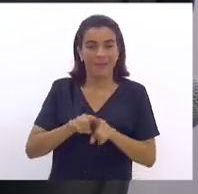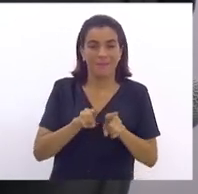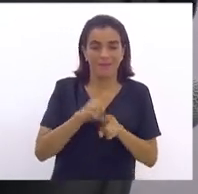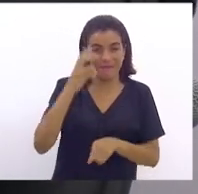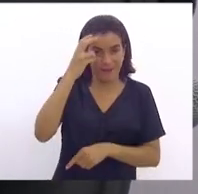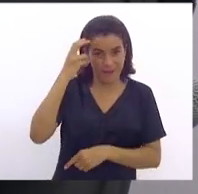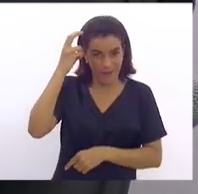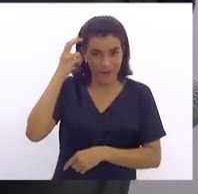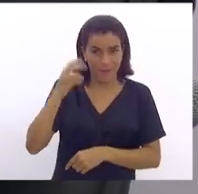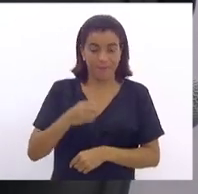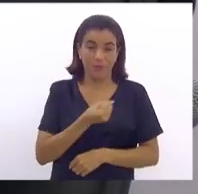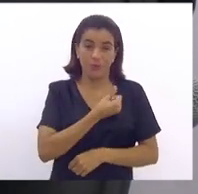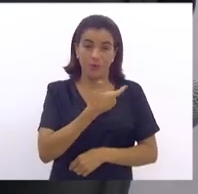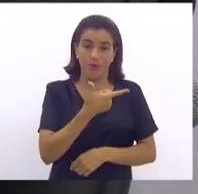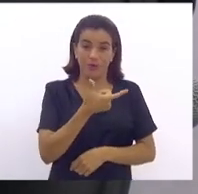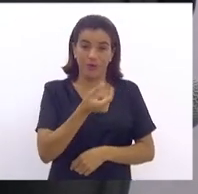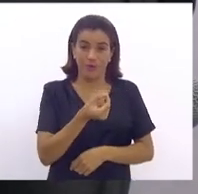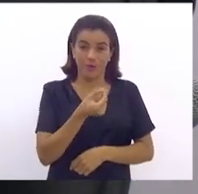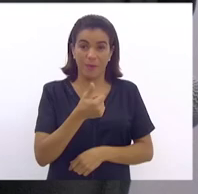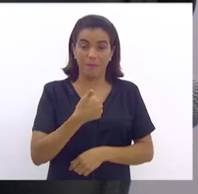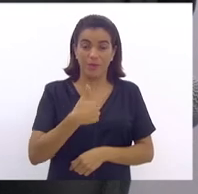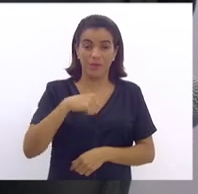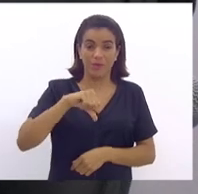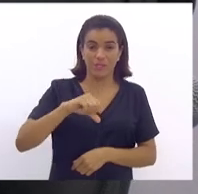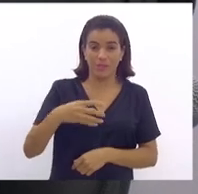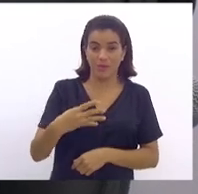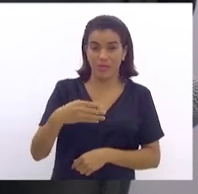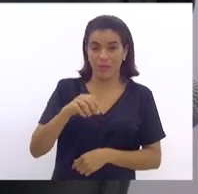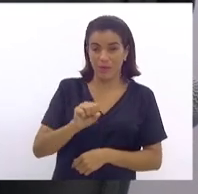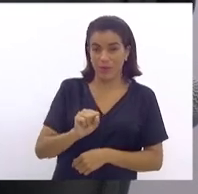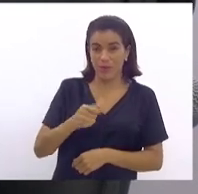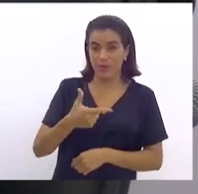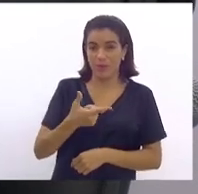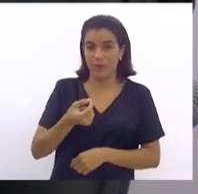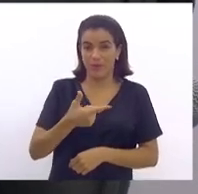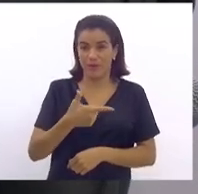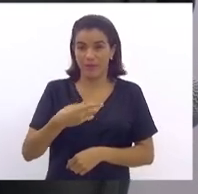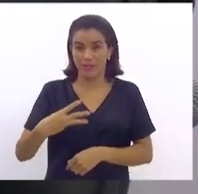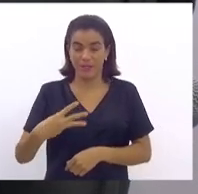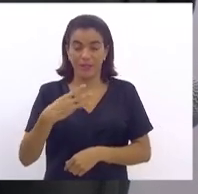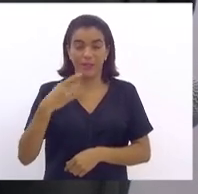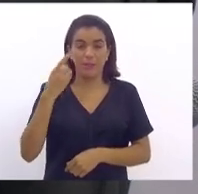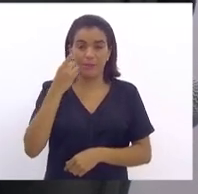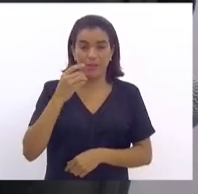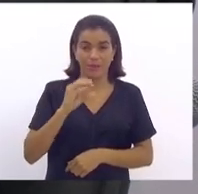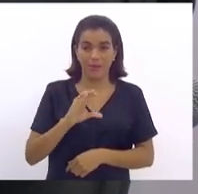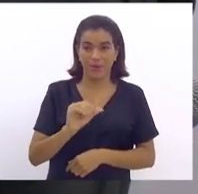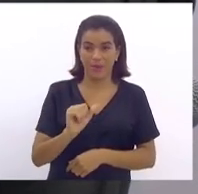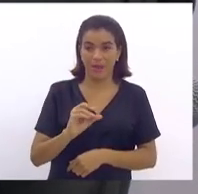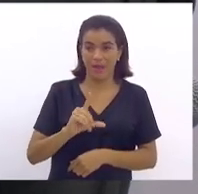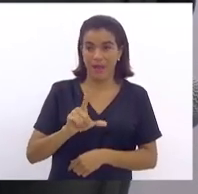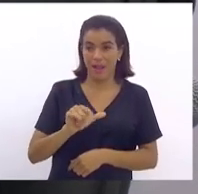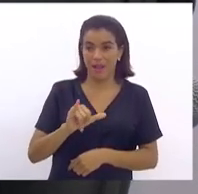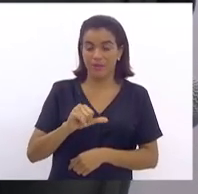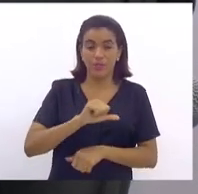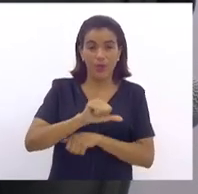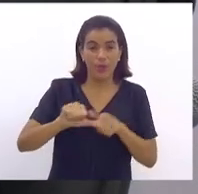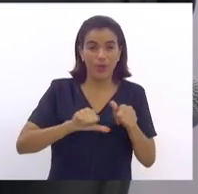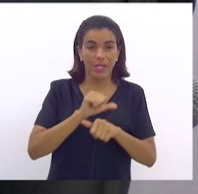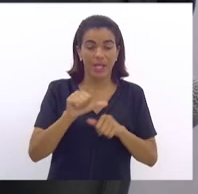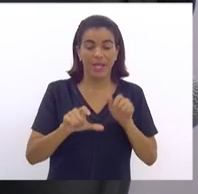pauta. Projeto de lei 1948, de 23, de autoria do deputado Carlinhos BNH, que altera a lei